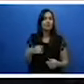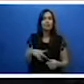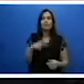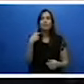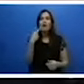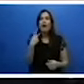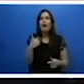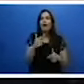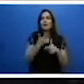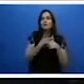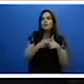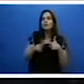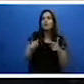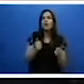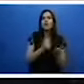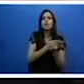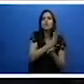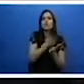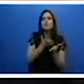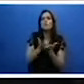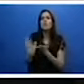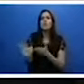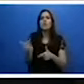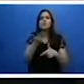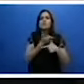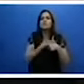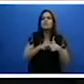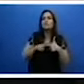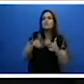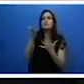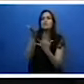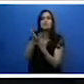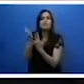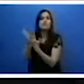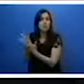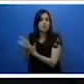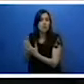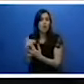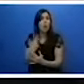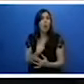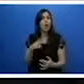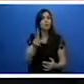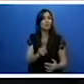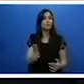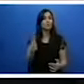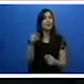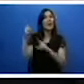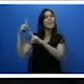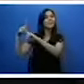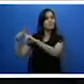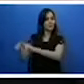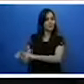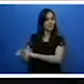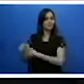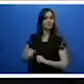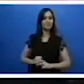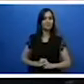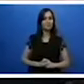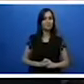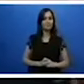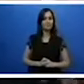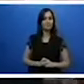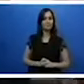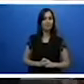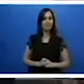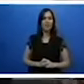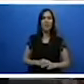falarmos distribuiu, dividiu, nós vamos utilizar o repertório que é a tabuada.